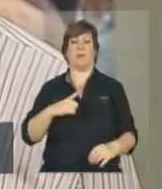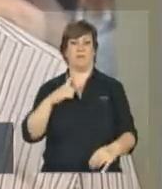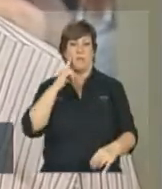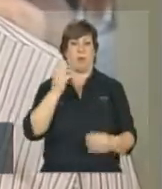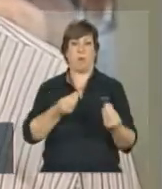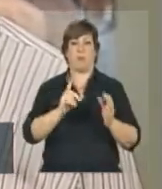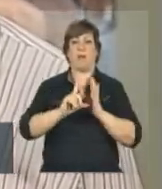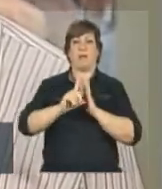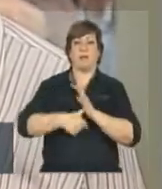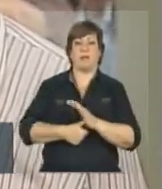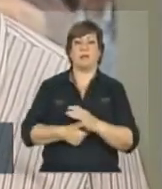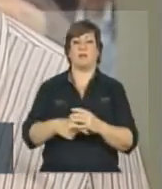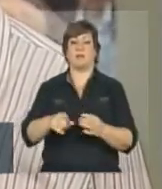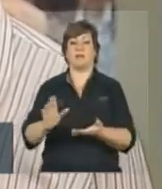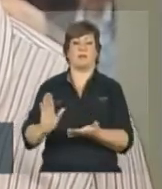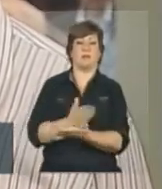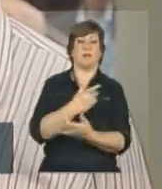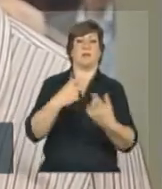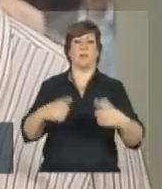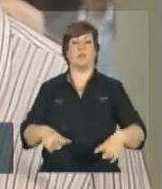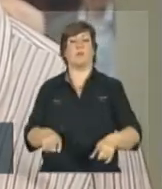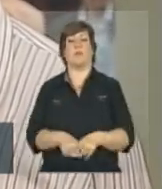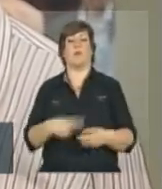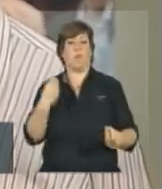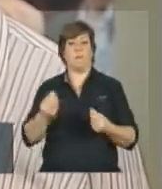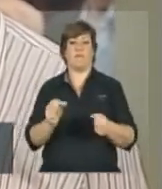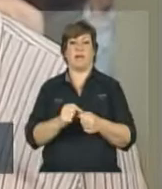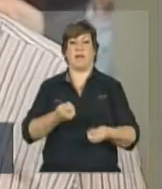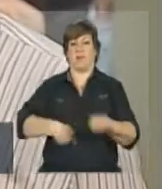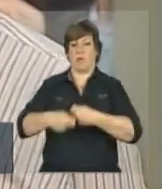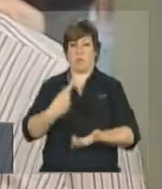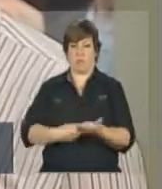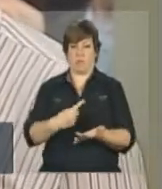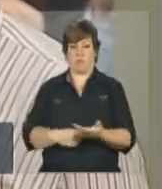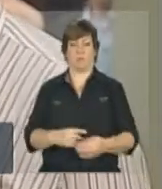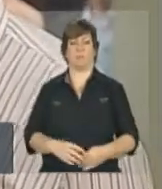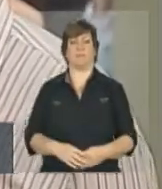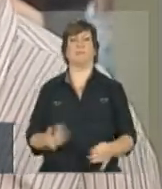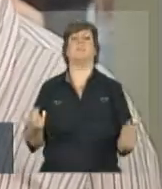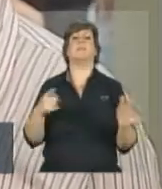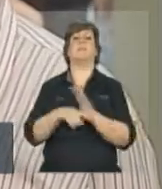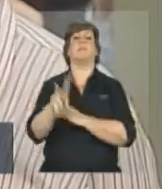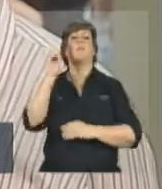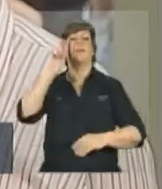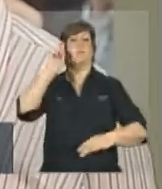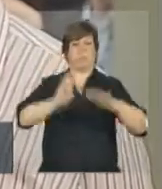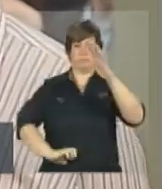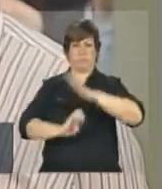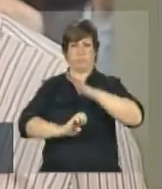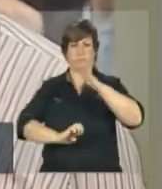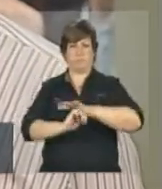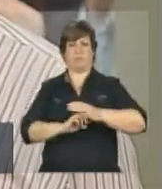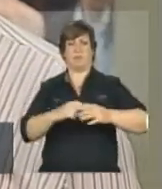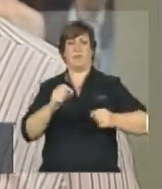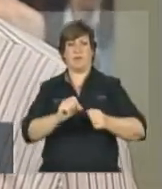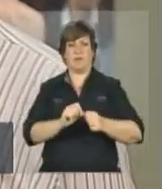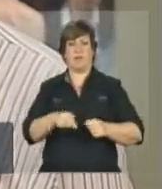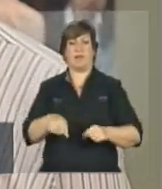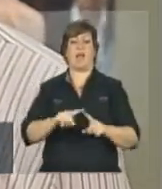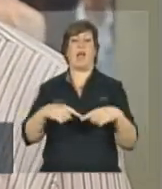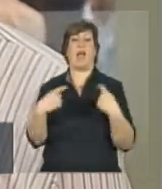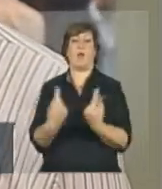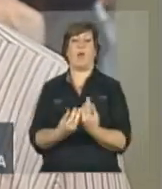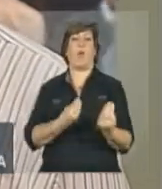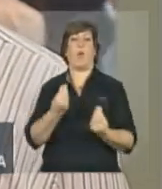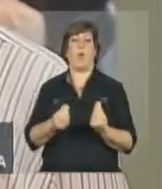atraso de desapropriação e fazer a renegociação. E como foi a recepção dos empresários a partir dessa conversa que terminou há pouco aqui no